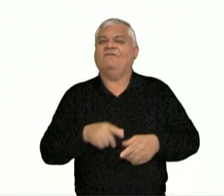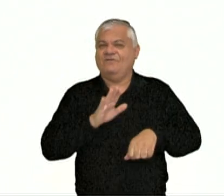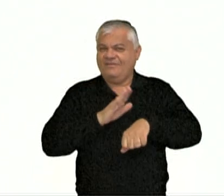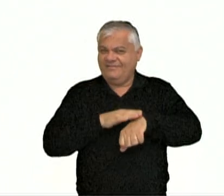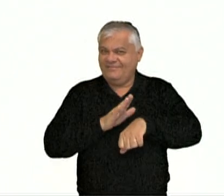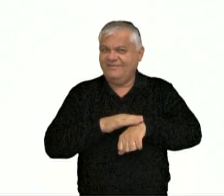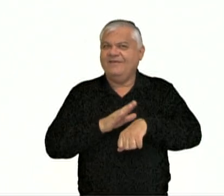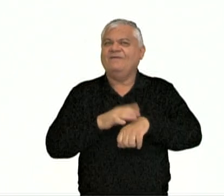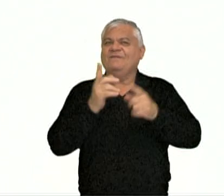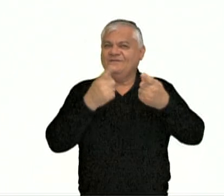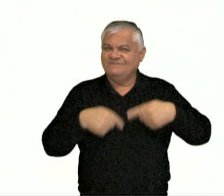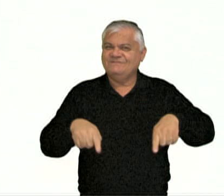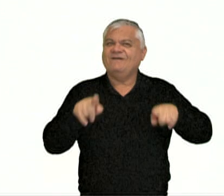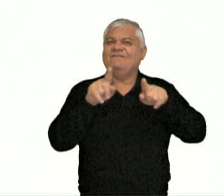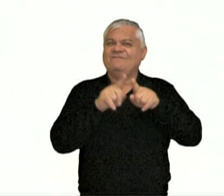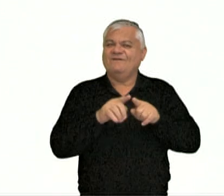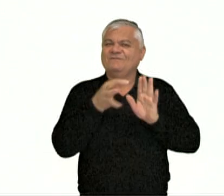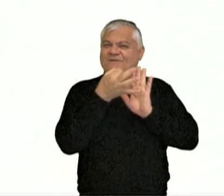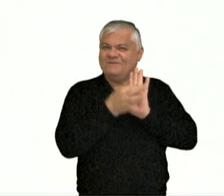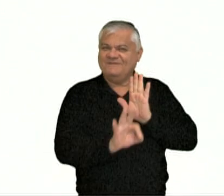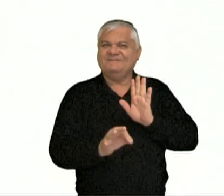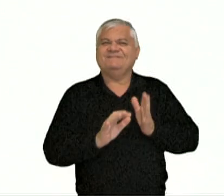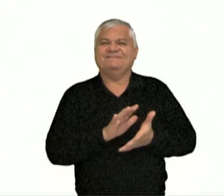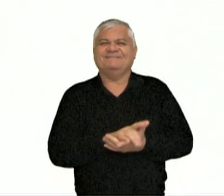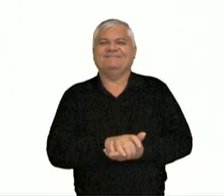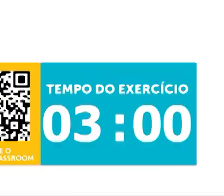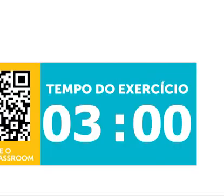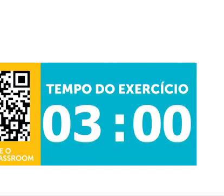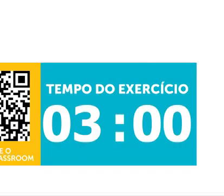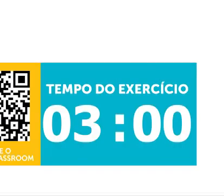dar um tempinho e já volto para a nossa correção.